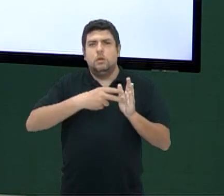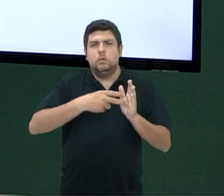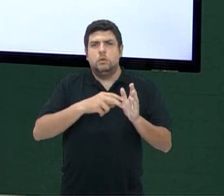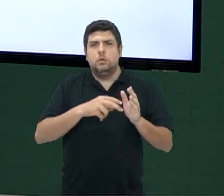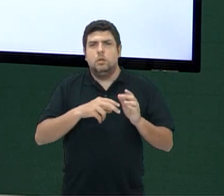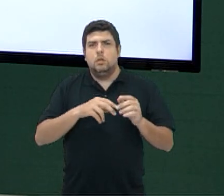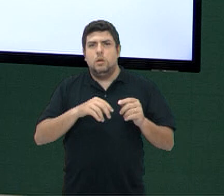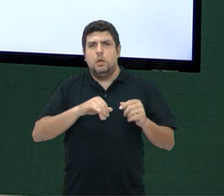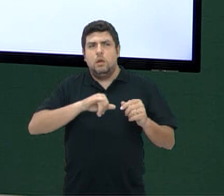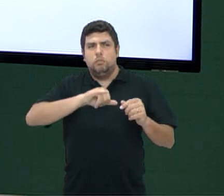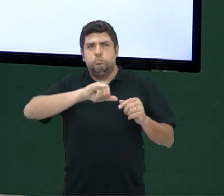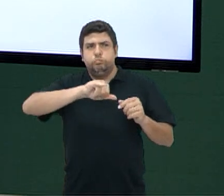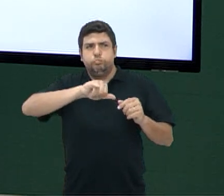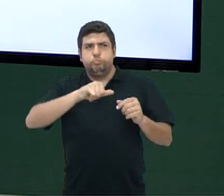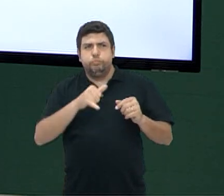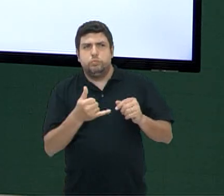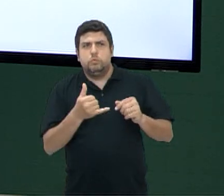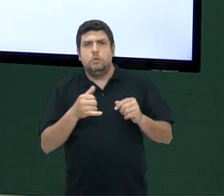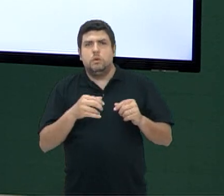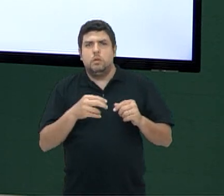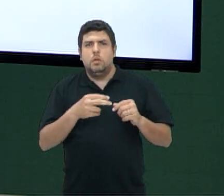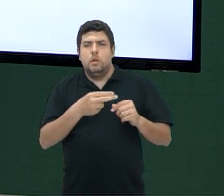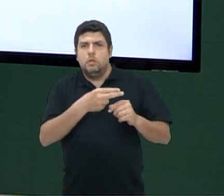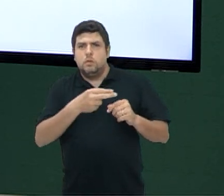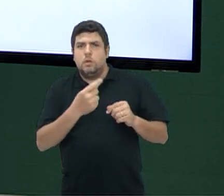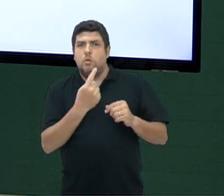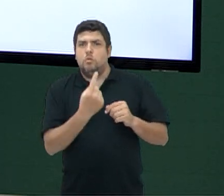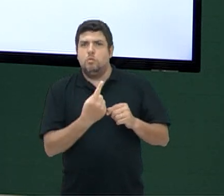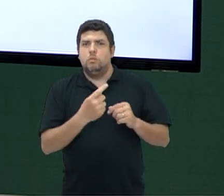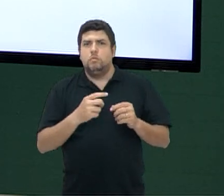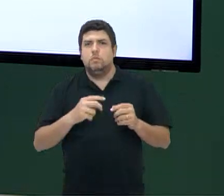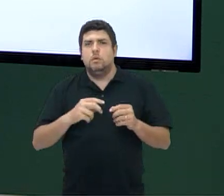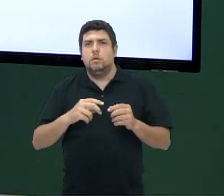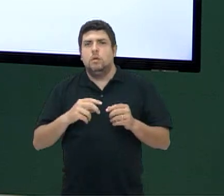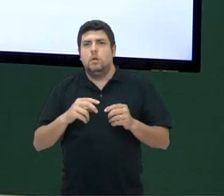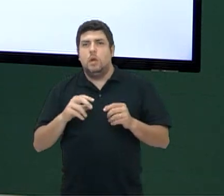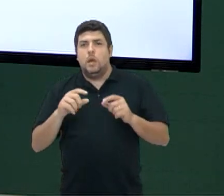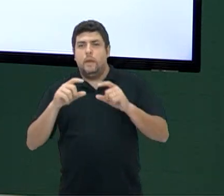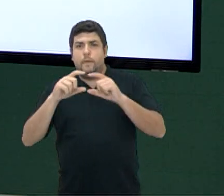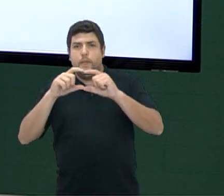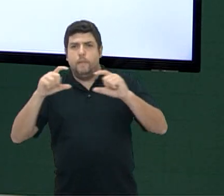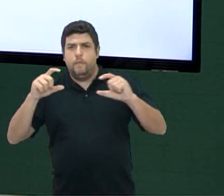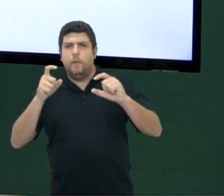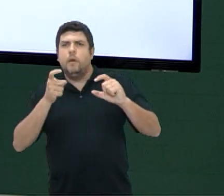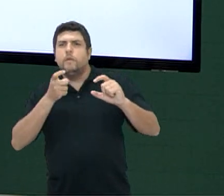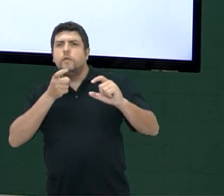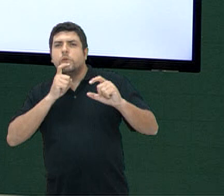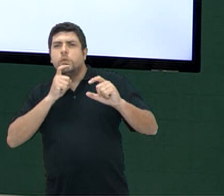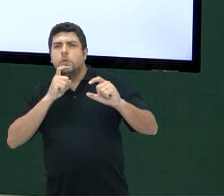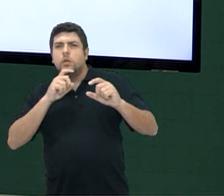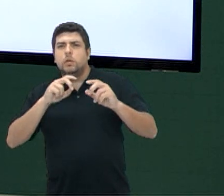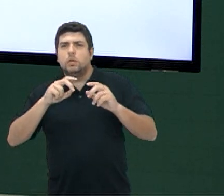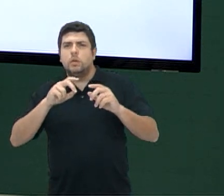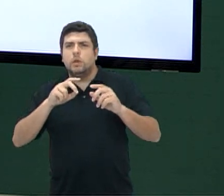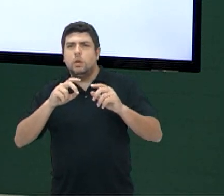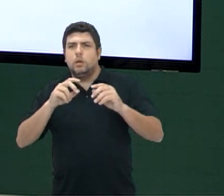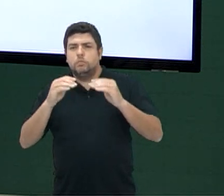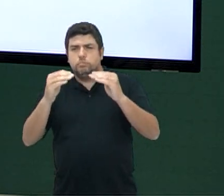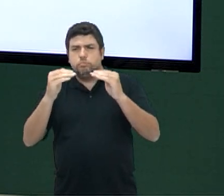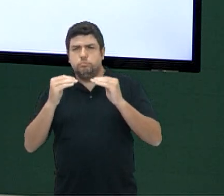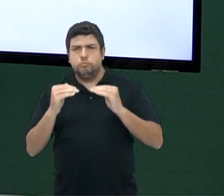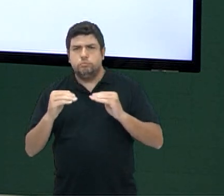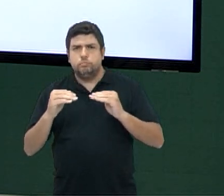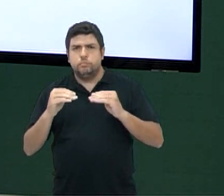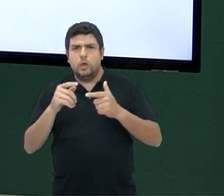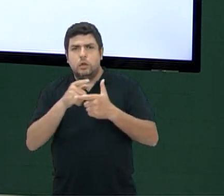1 menos, aqui temos a fração, fonte fria divididos então pela fonte quente. Vamos substituir com os valores que